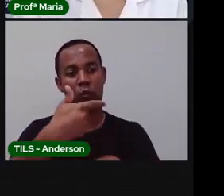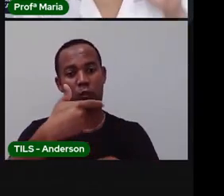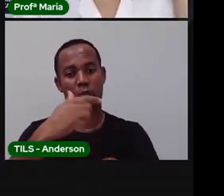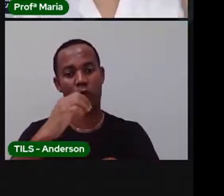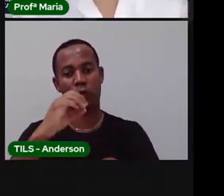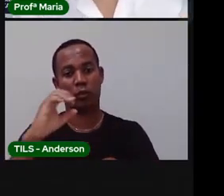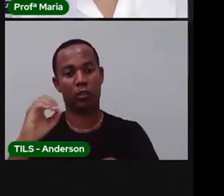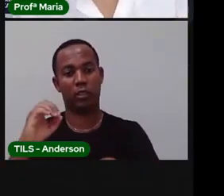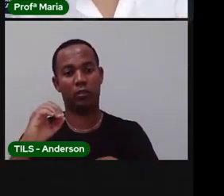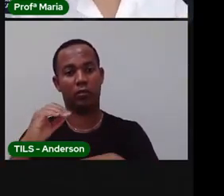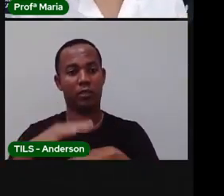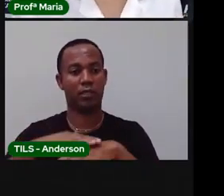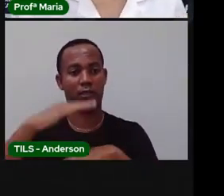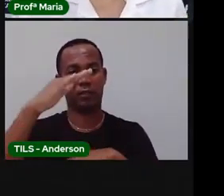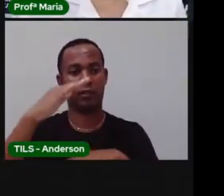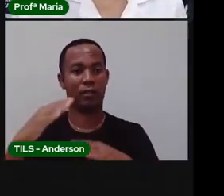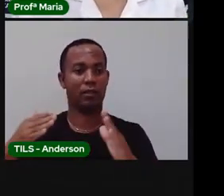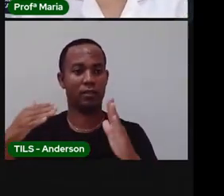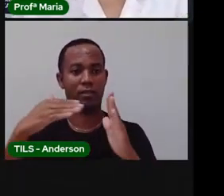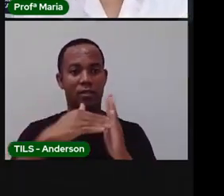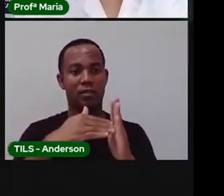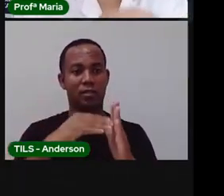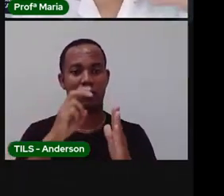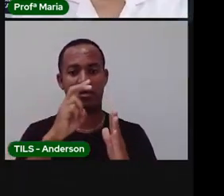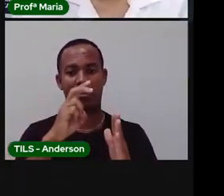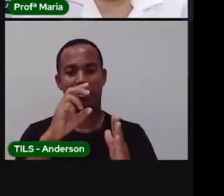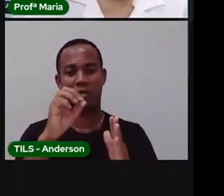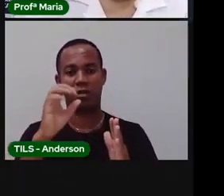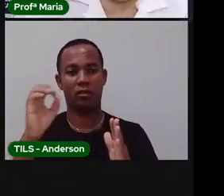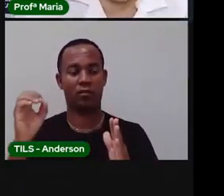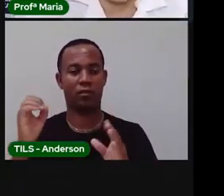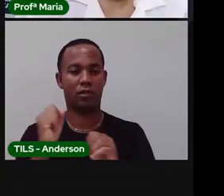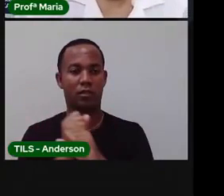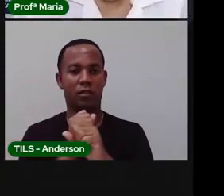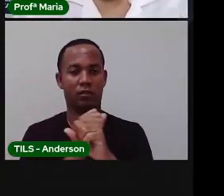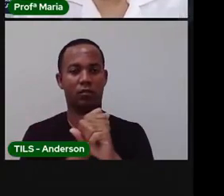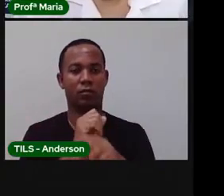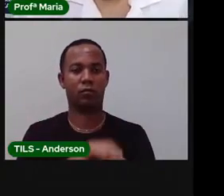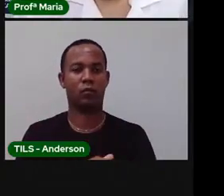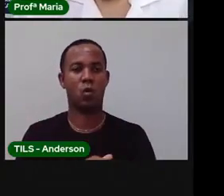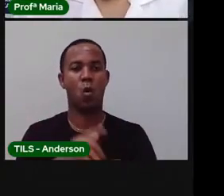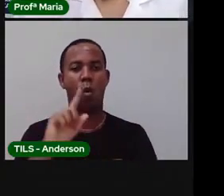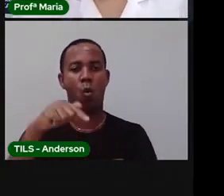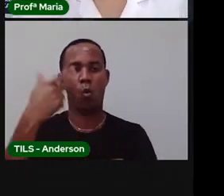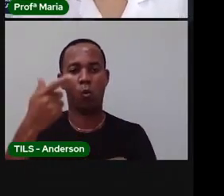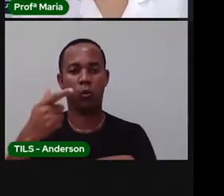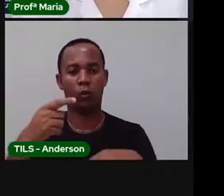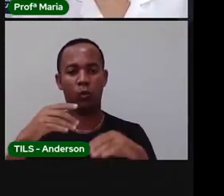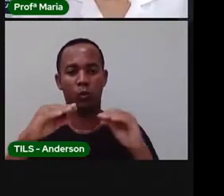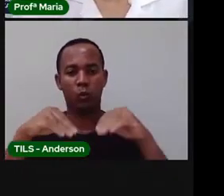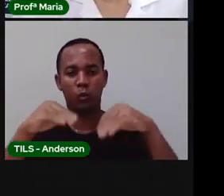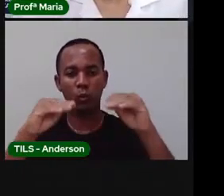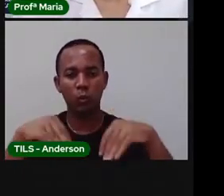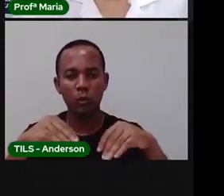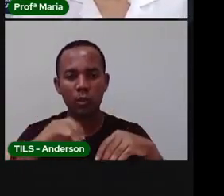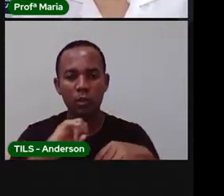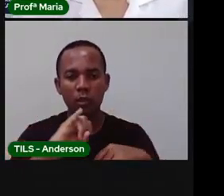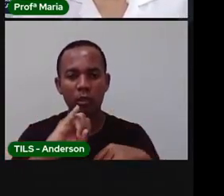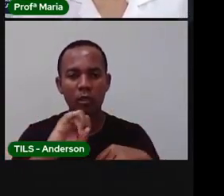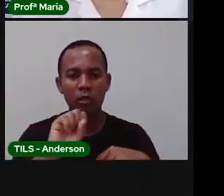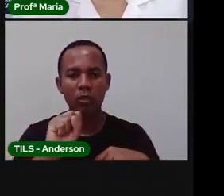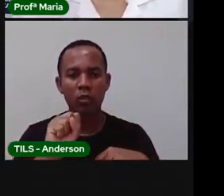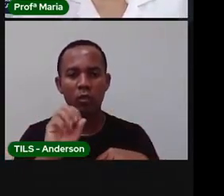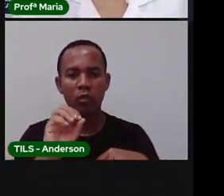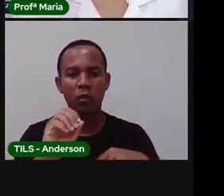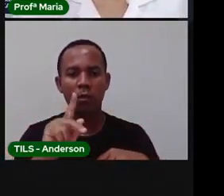Isopor é indeterminado, ou seja, ninguém nem sabe quanto tempo leva para o isopor. Bom, fósforo e pontas